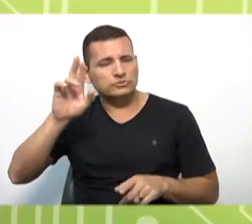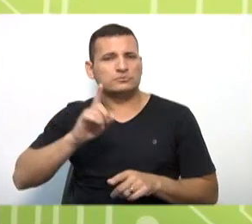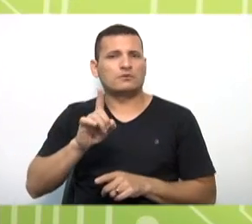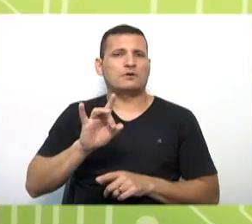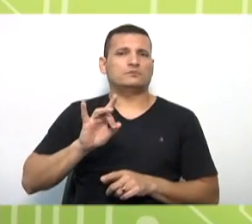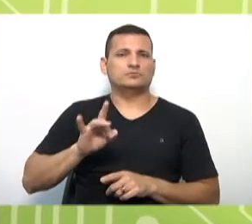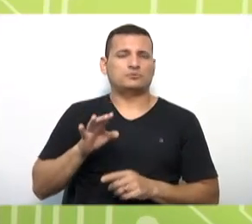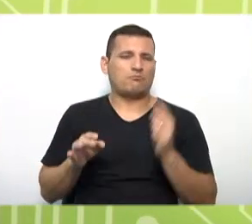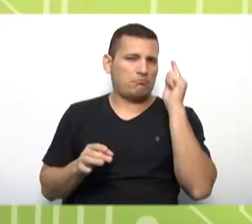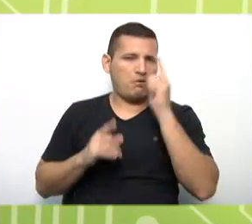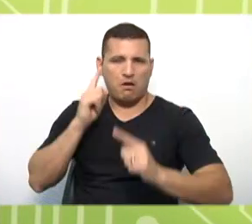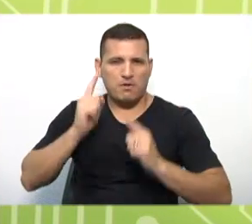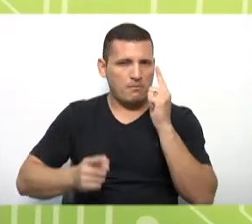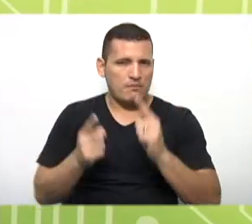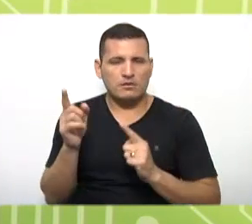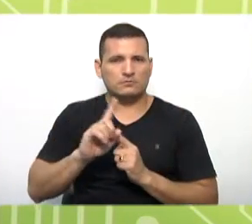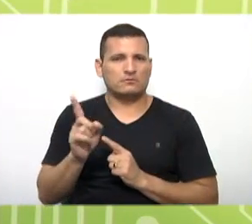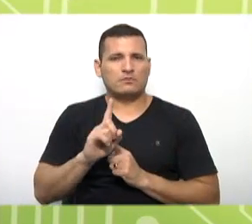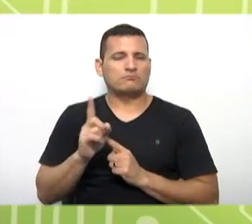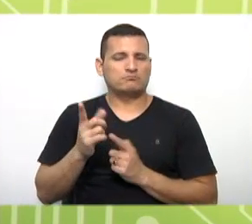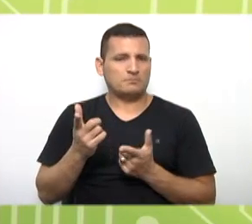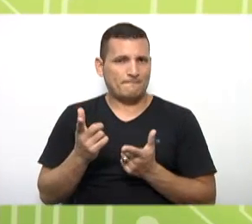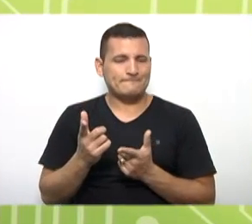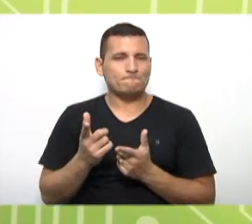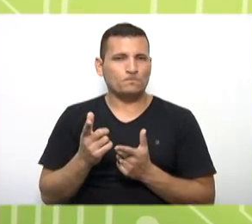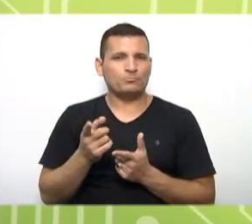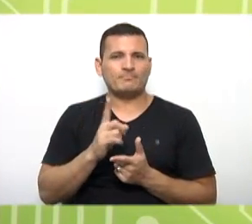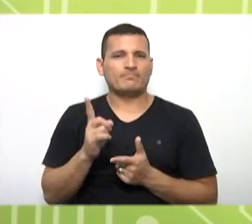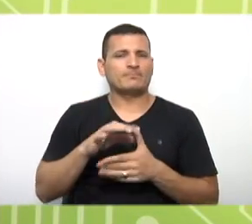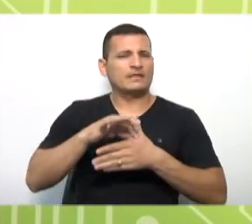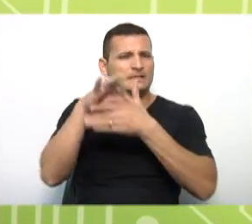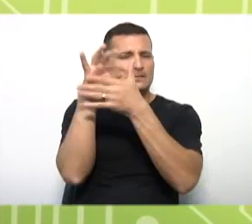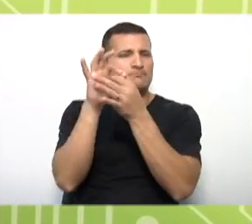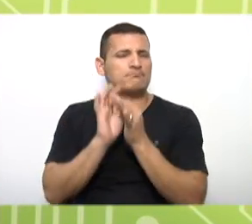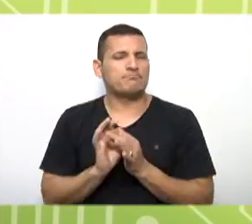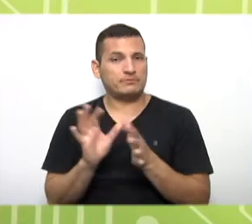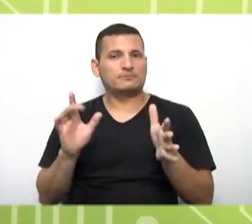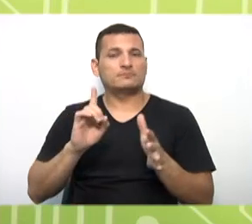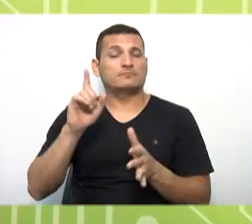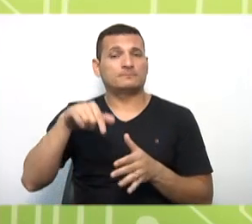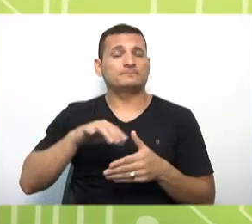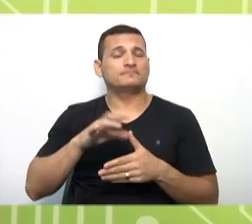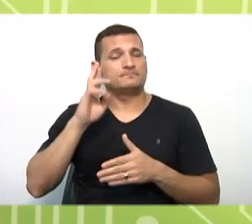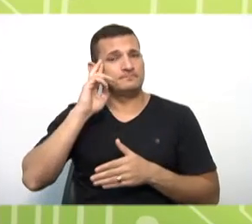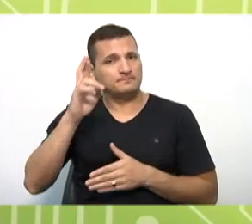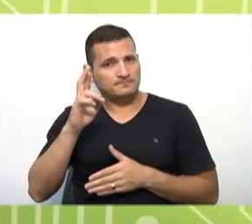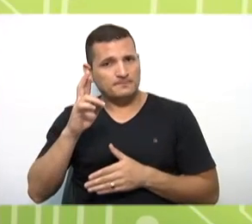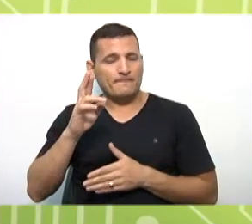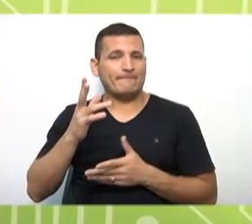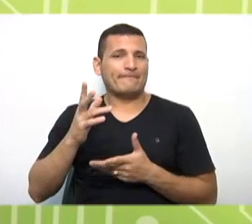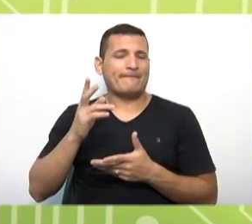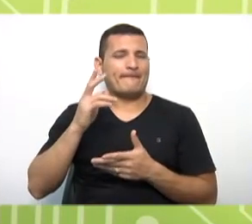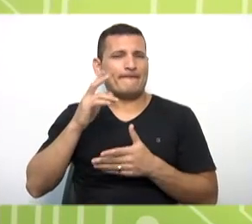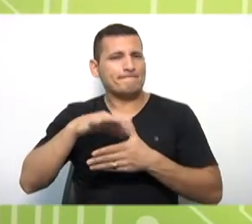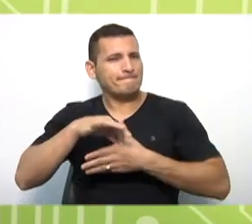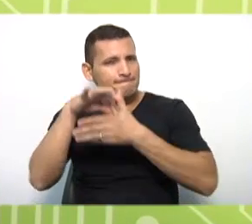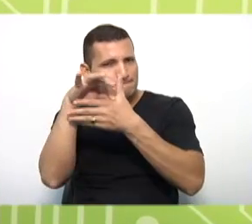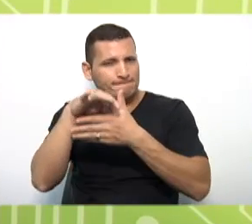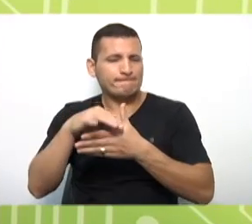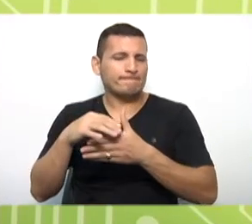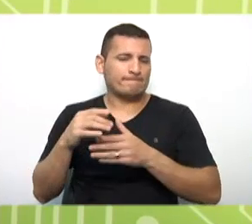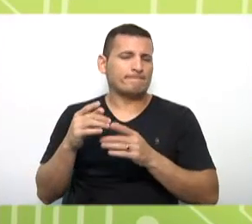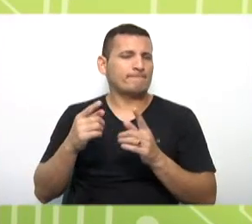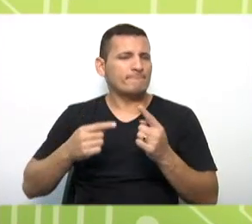e falar se vira com vocês, não vai ser um líder liberal, ele vai ser um líder democrático e vai trabalhar com as ações dentro